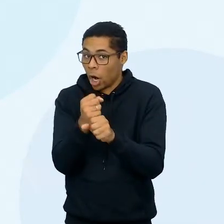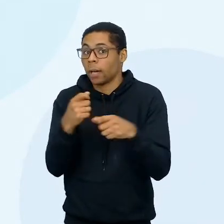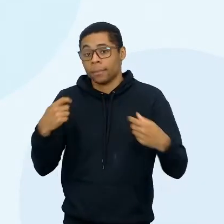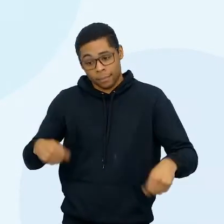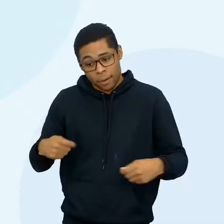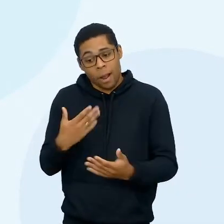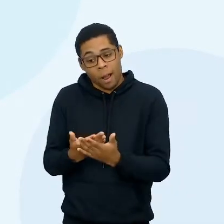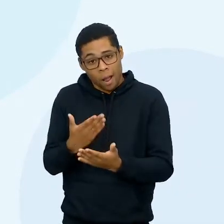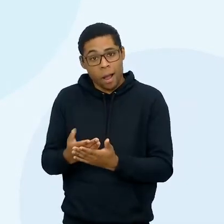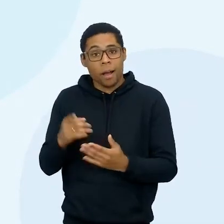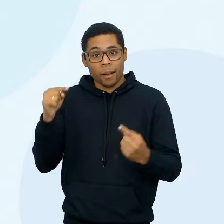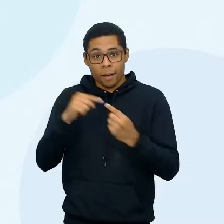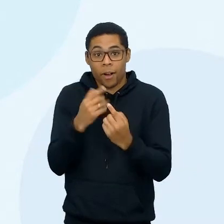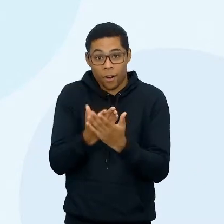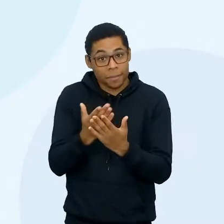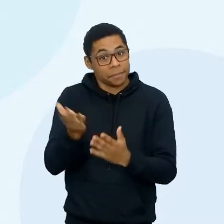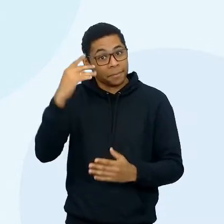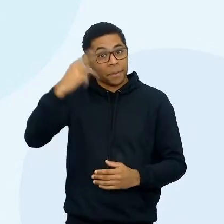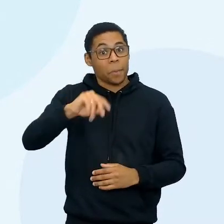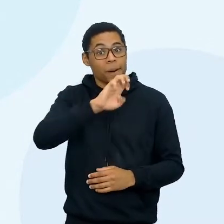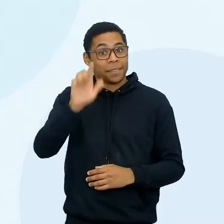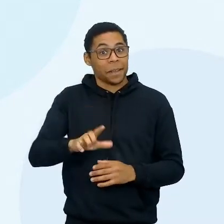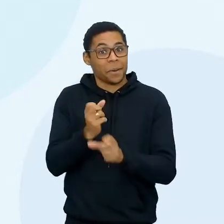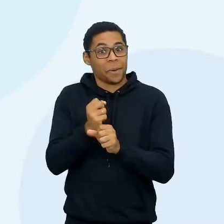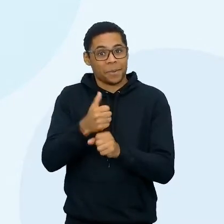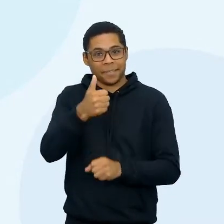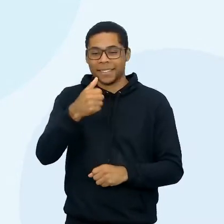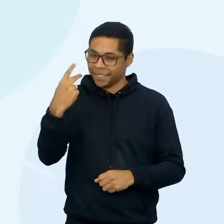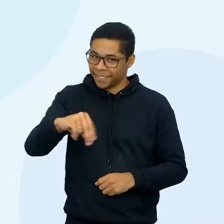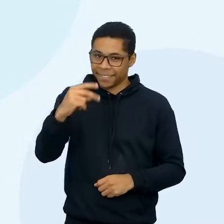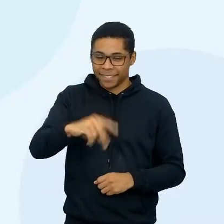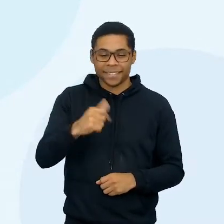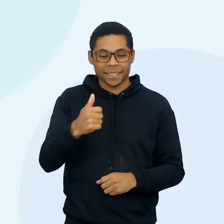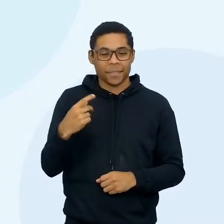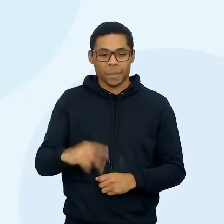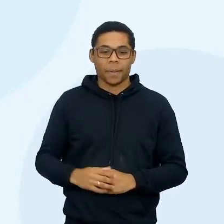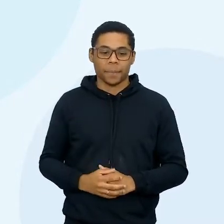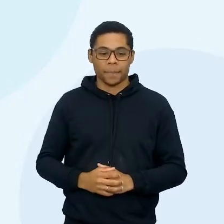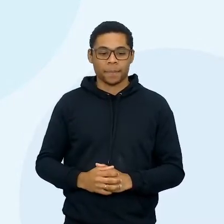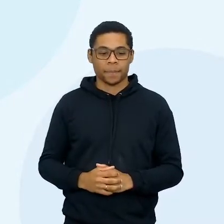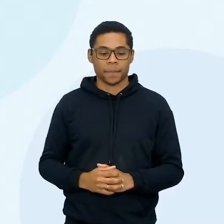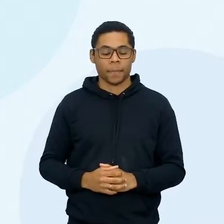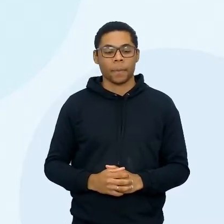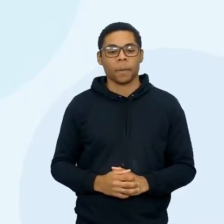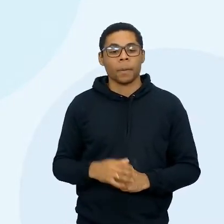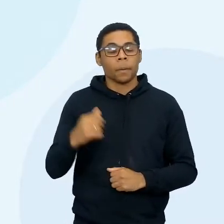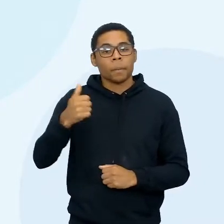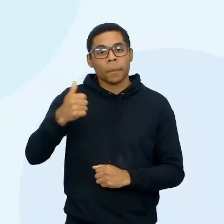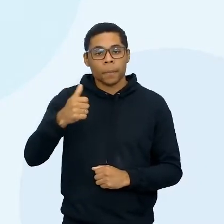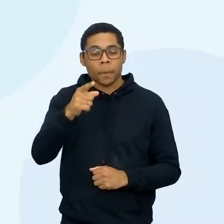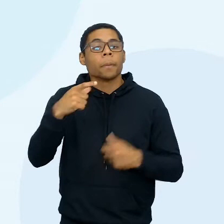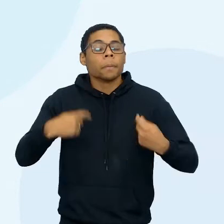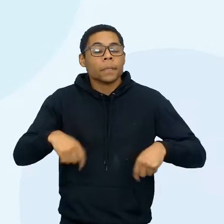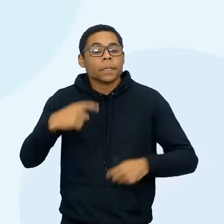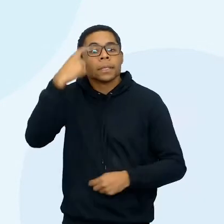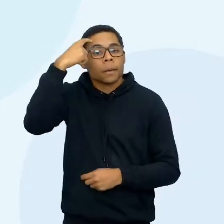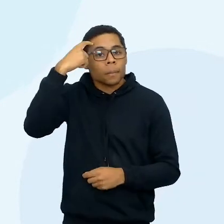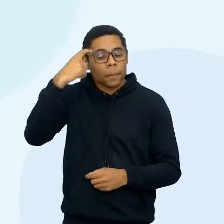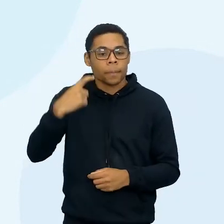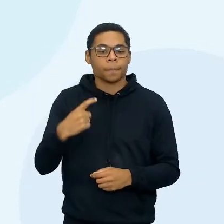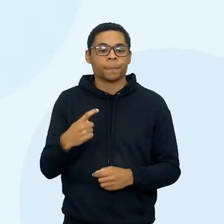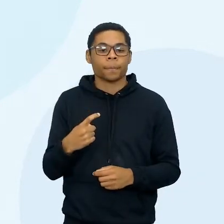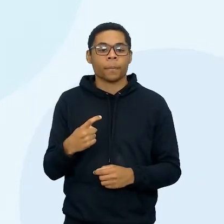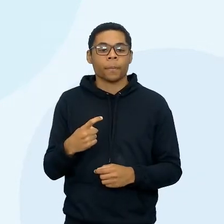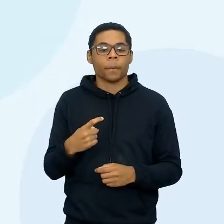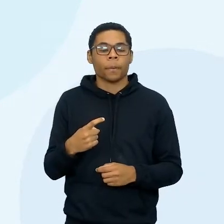de conta agora. Hein, Ezequiel? Vamos fazer conta aí, hein, rapaz? Agora, vamos lá, vamos lá. Primeiro, a gente precisa saber qual é